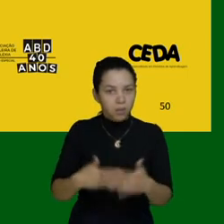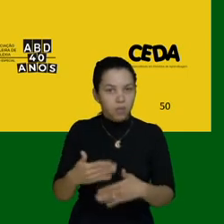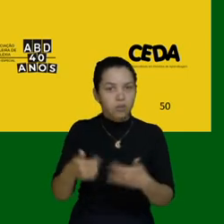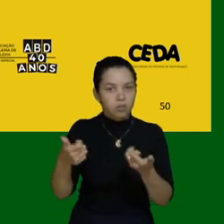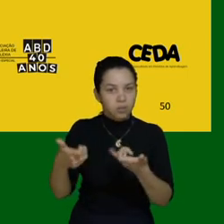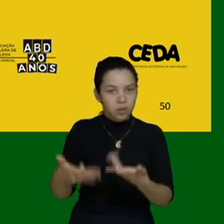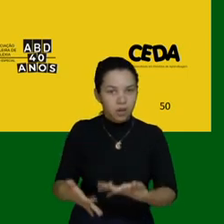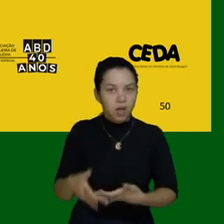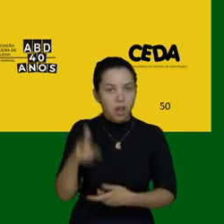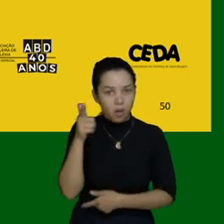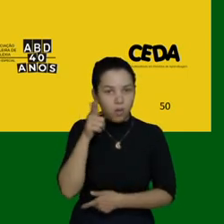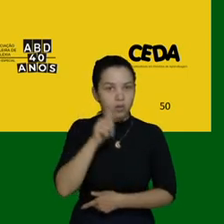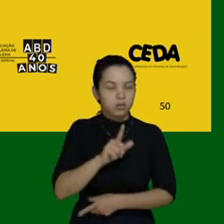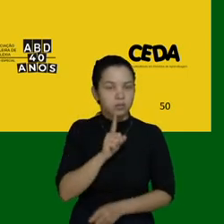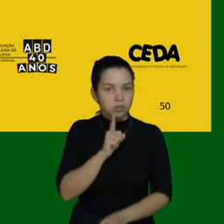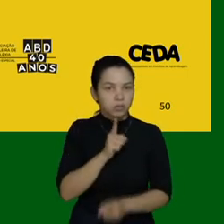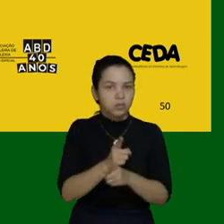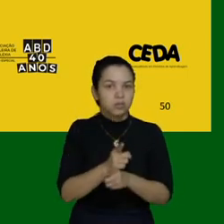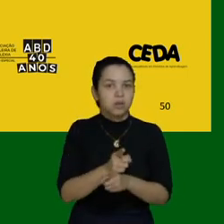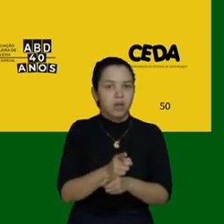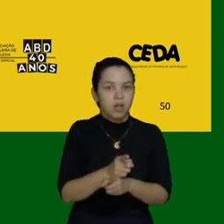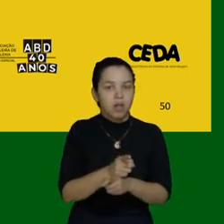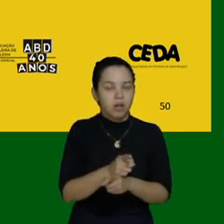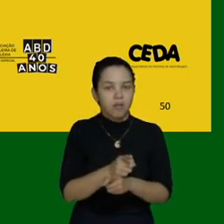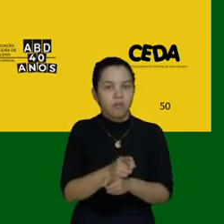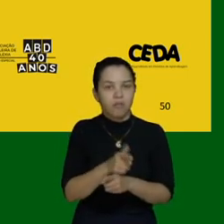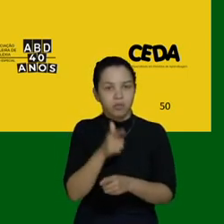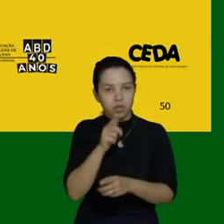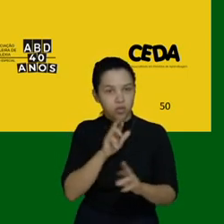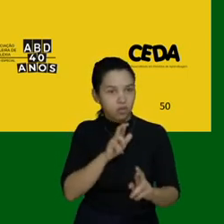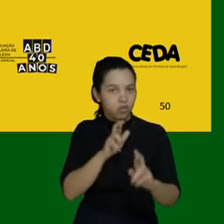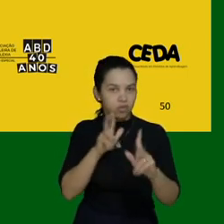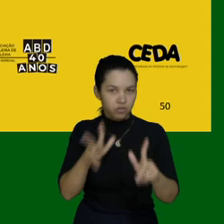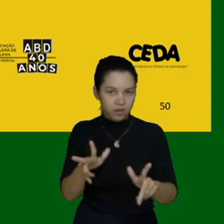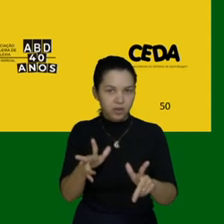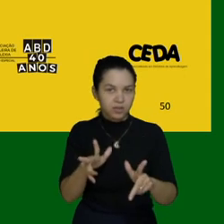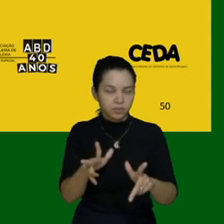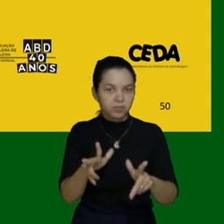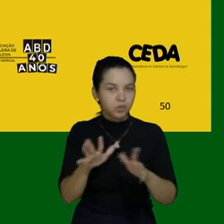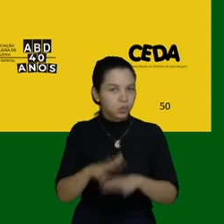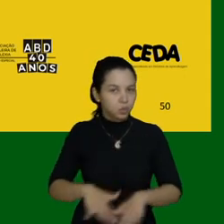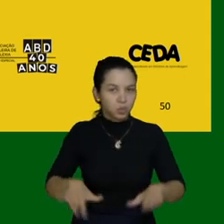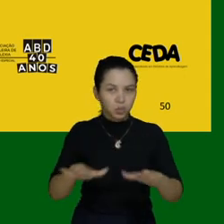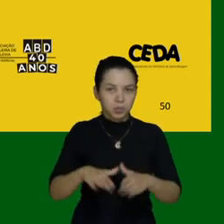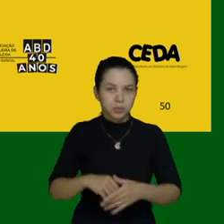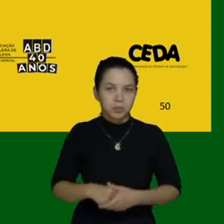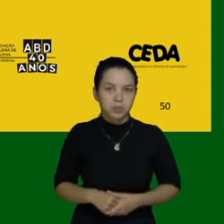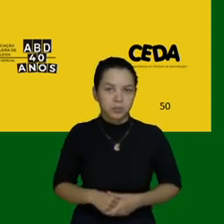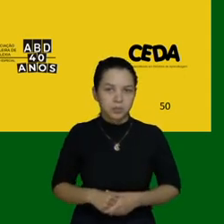uma coisa que realmente ela decona de fazer que é bastante diferente de tudo